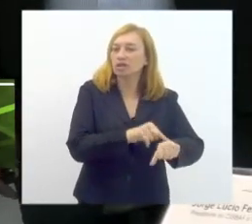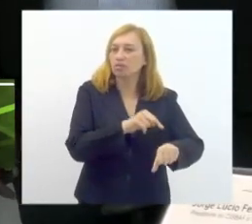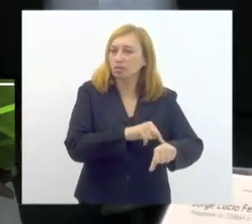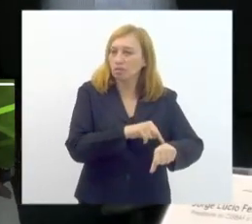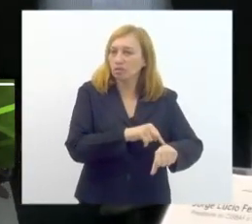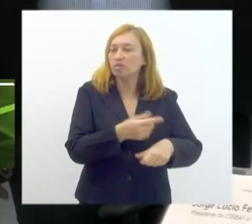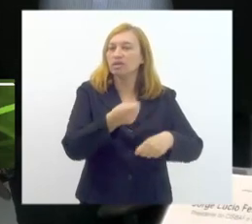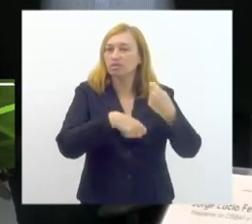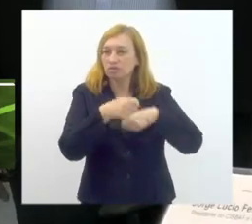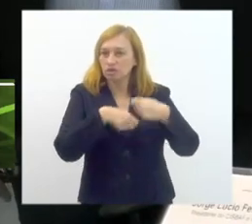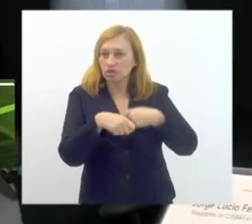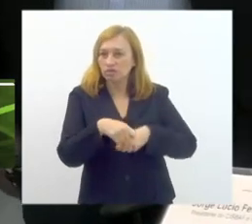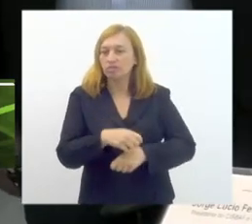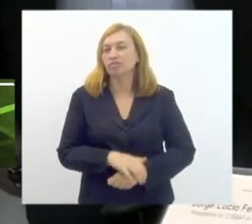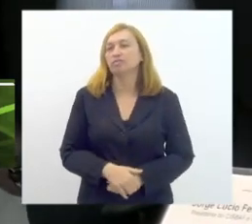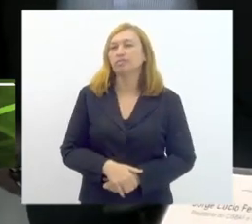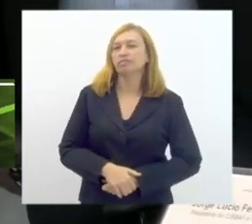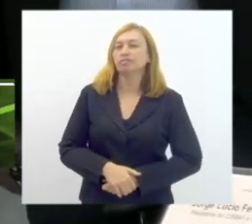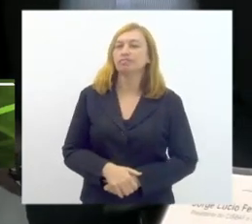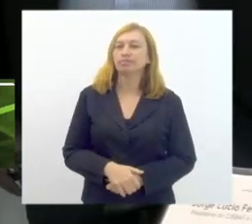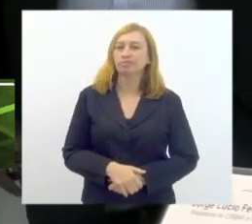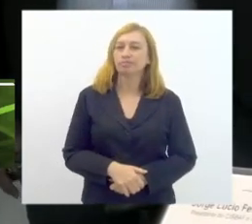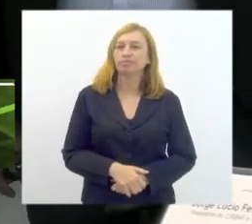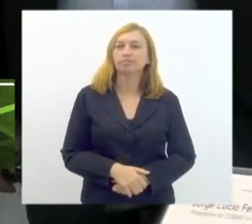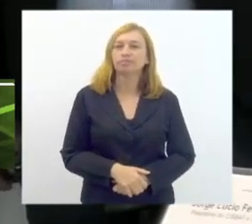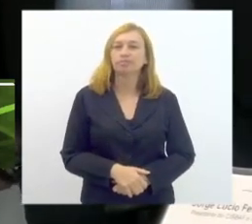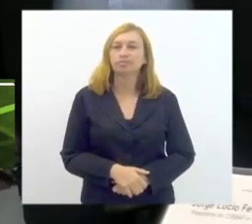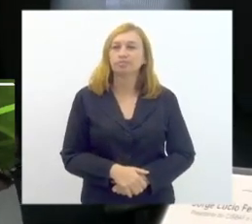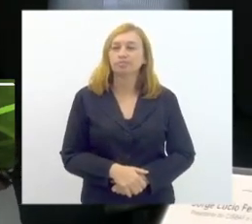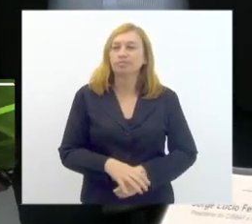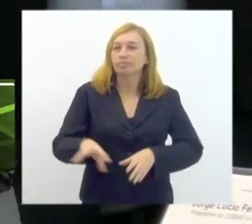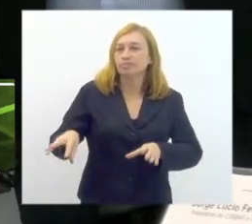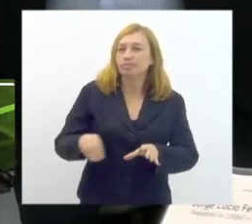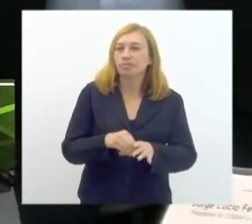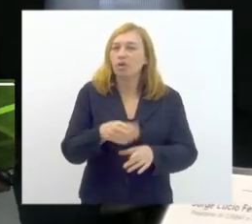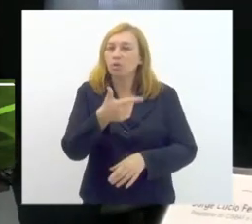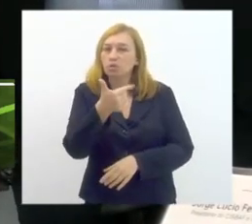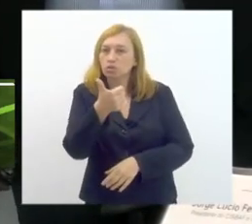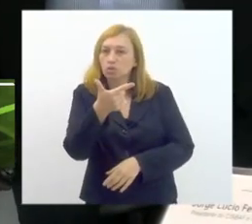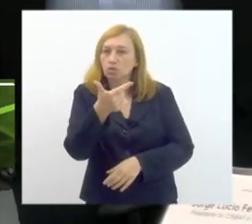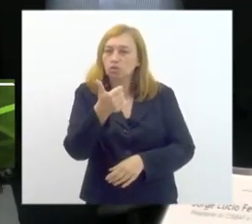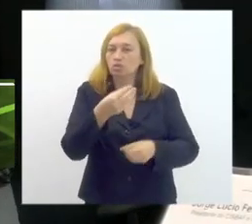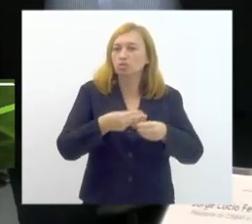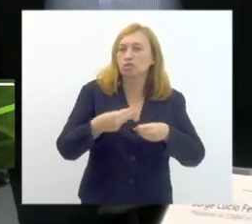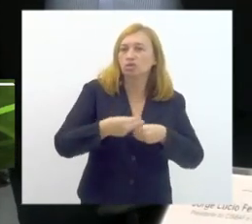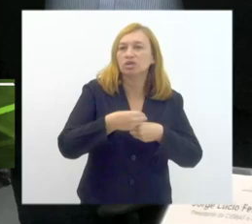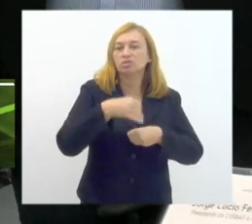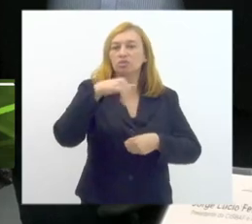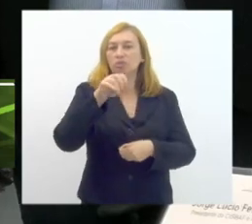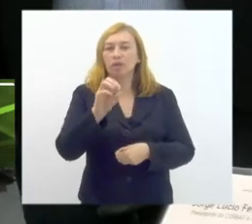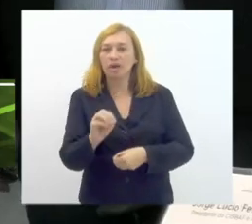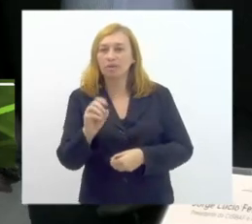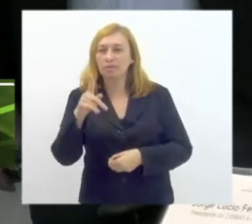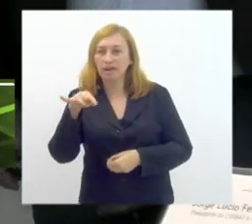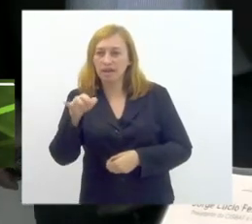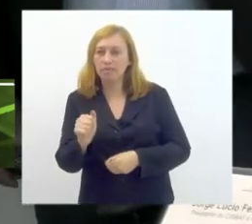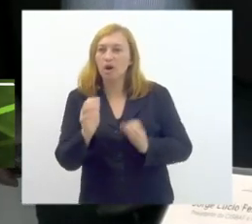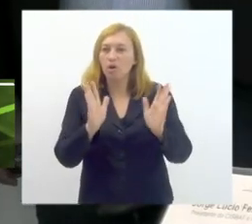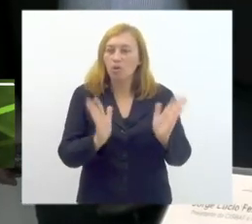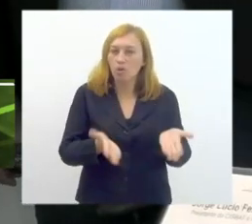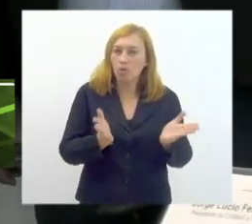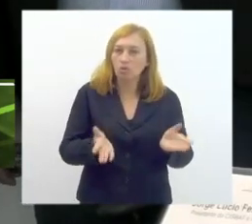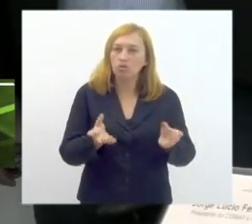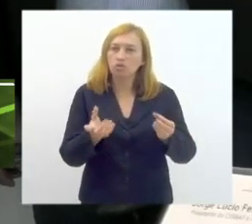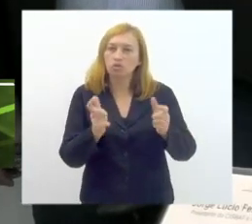consórcio administrativo. Então, nós agremiamos aí 12 municípios da região do Médio Paraíba. Hoje, essa região